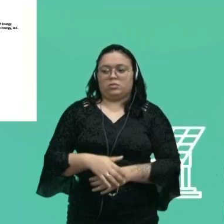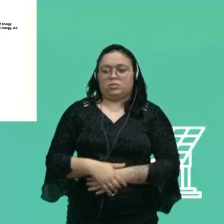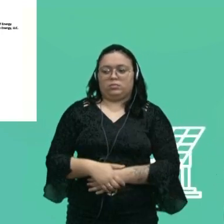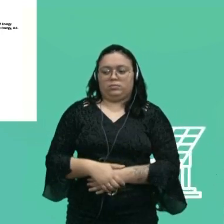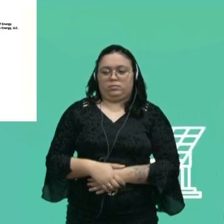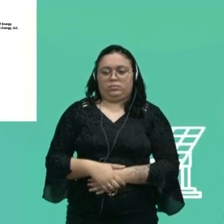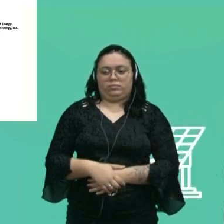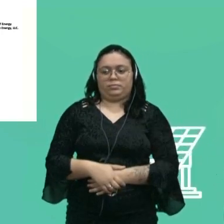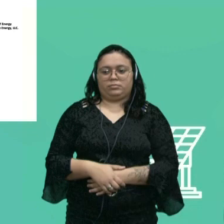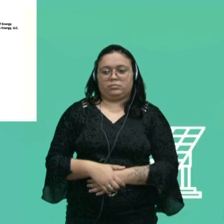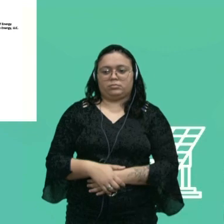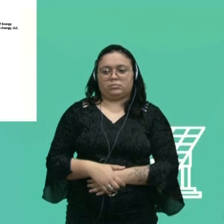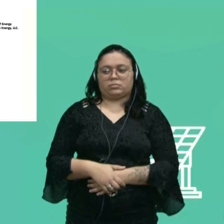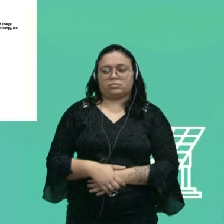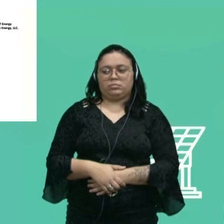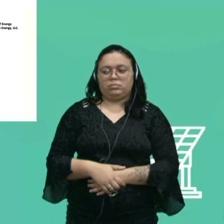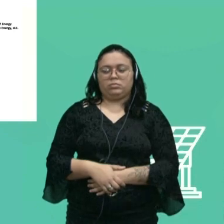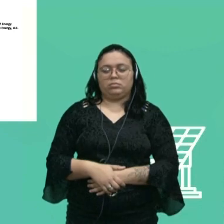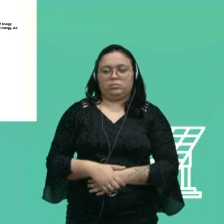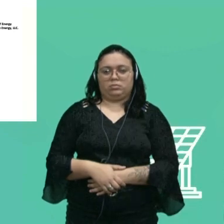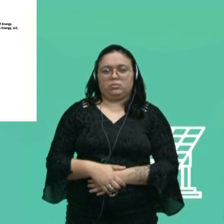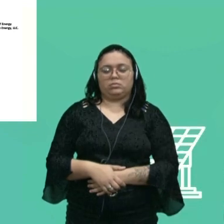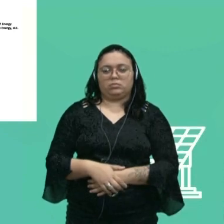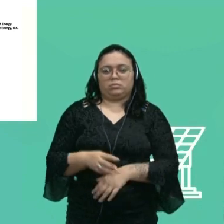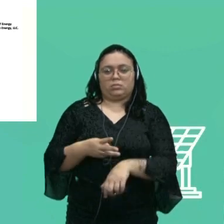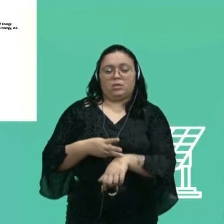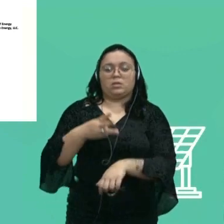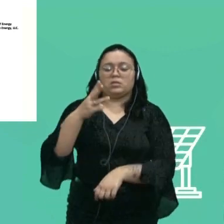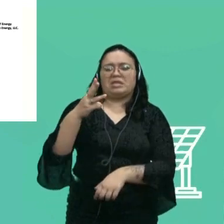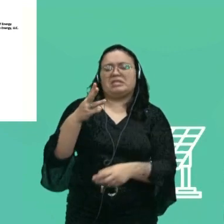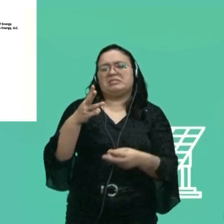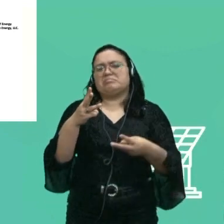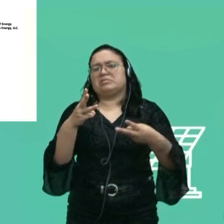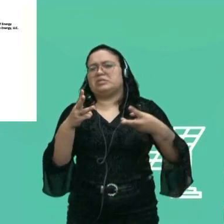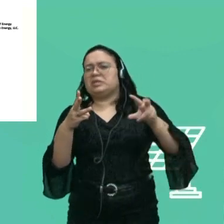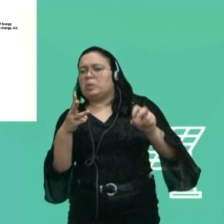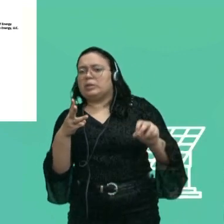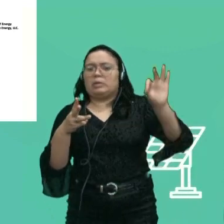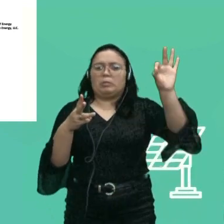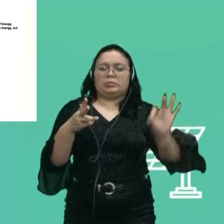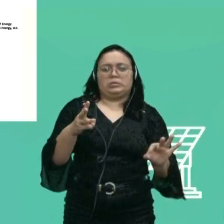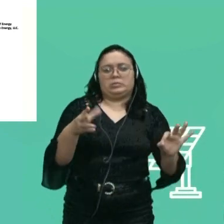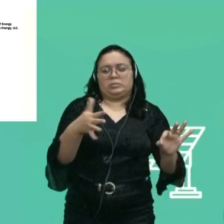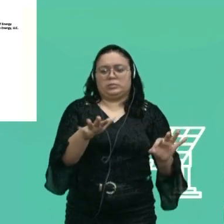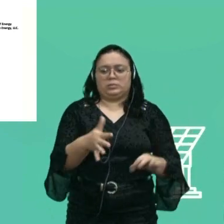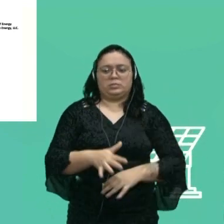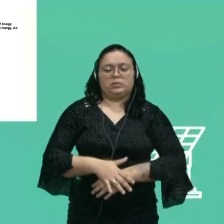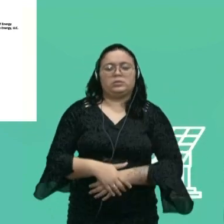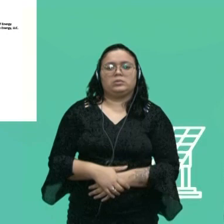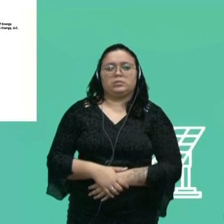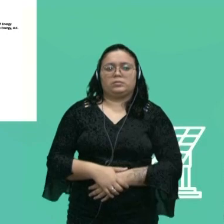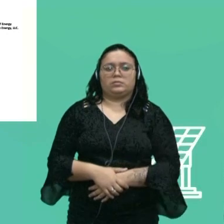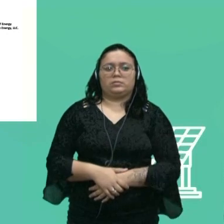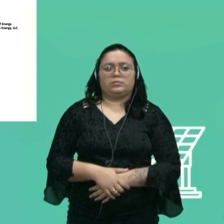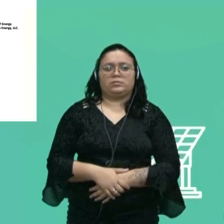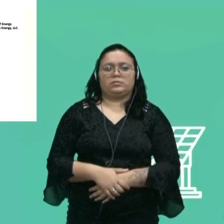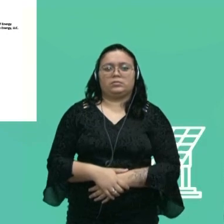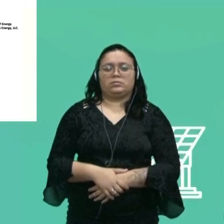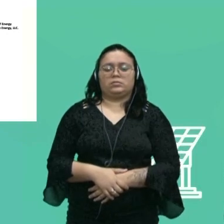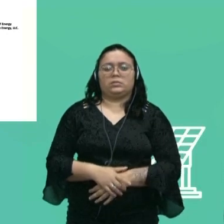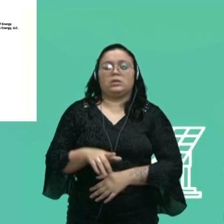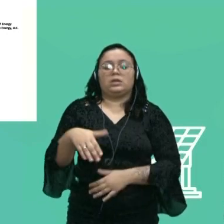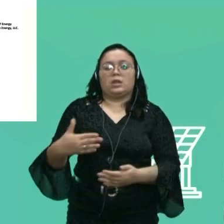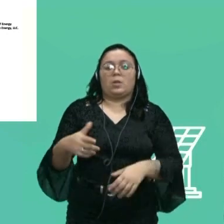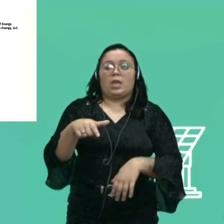vão de 3% a 50% do limite, dependendo do aço de hidrogênio no gás natural. Além disso, os